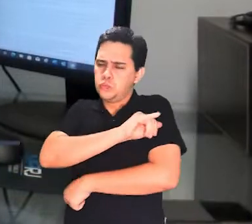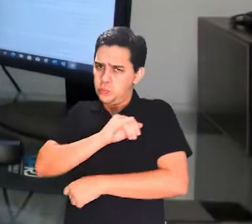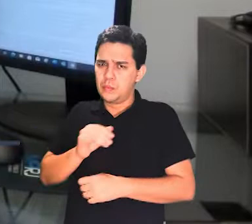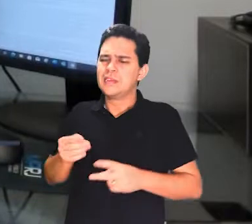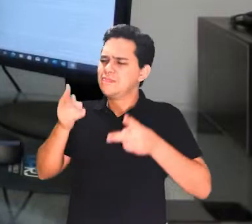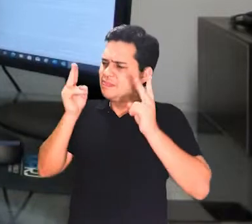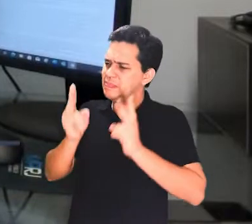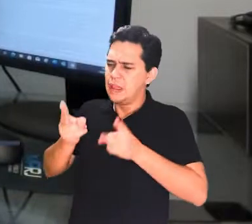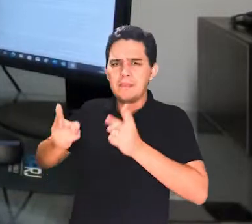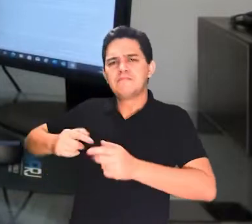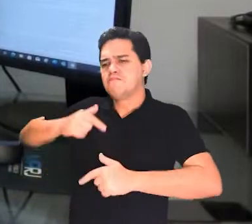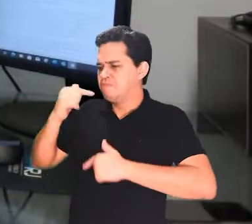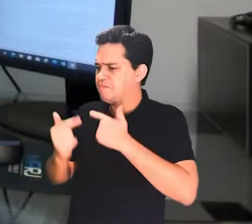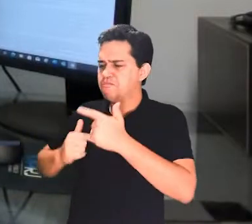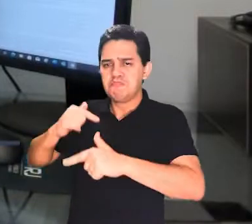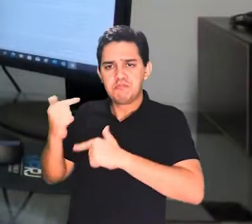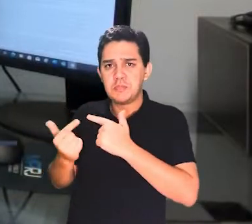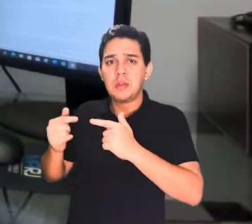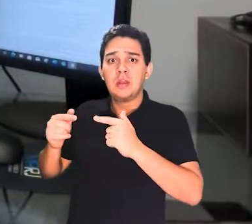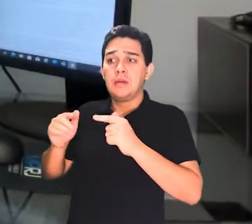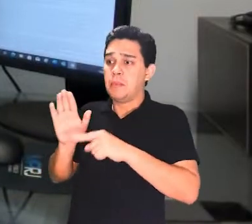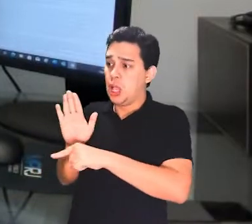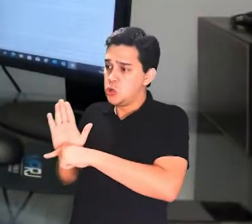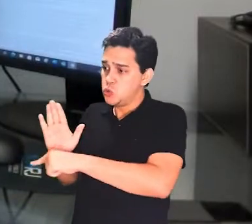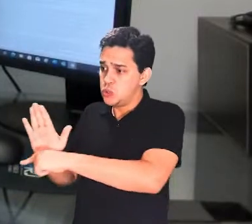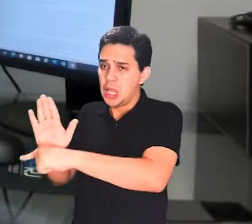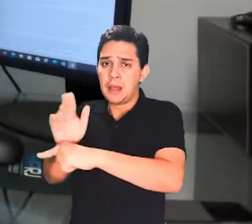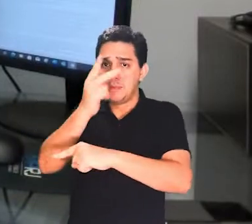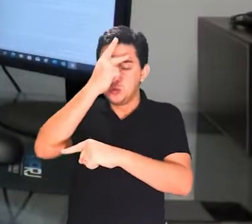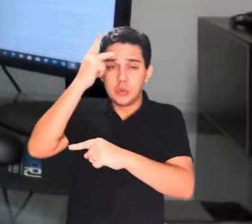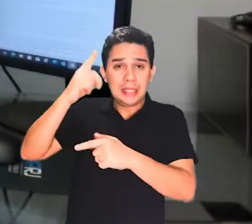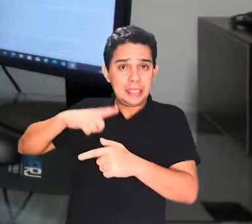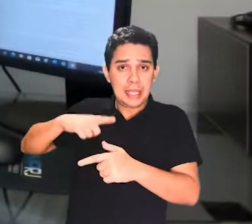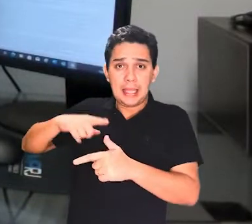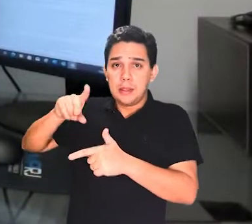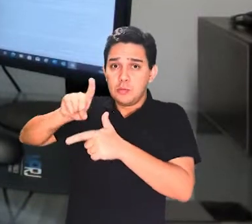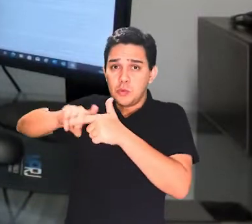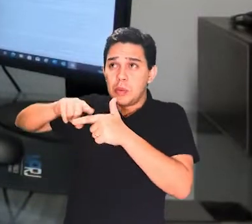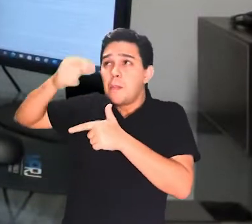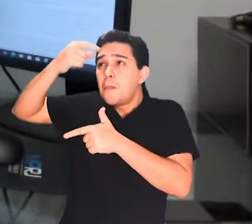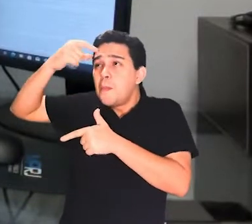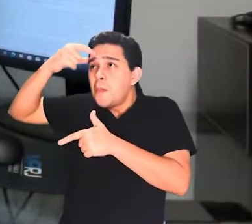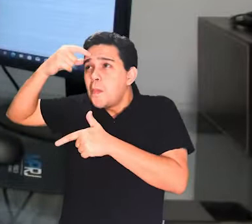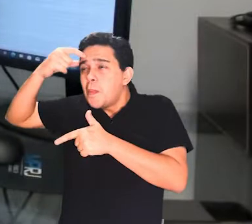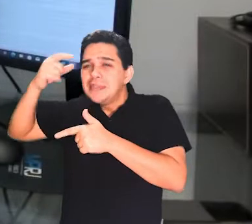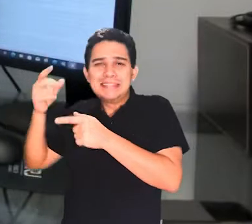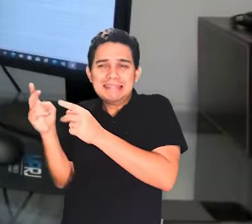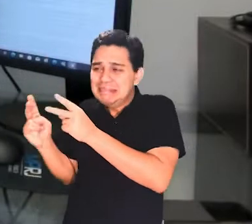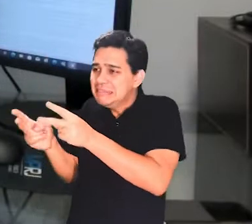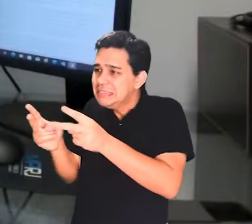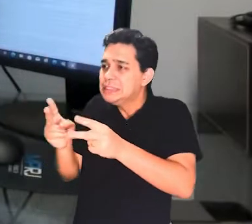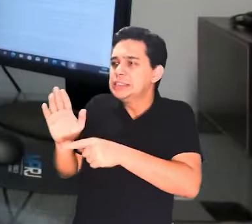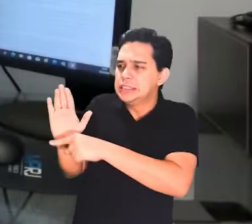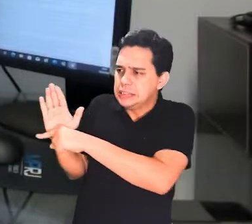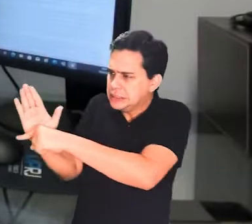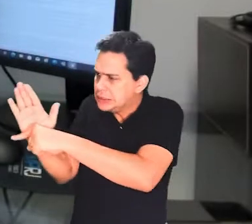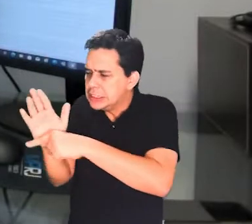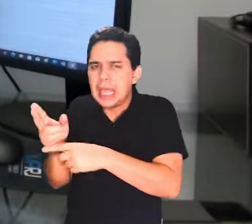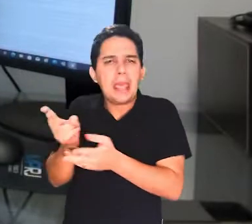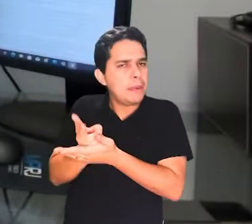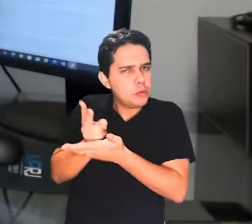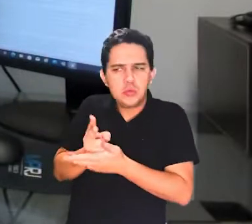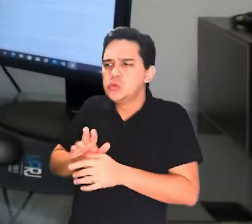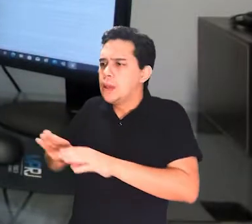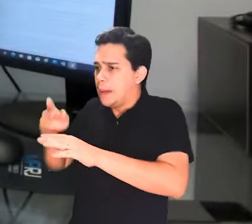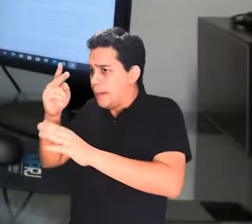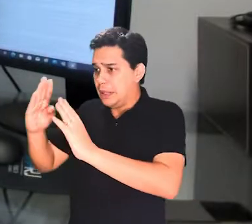já consolidada em relação ao processo de desinstitucionalização, mas a gente passou nos últimos 2 anos por um momento extremamente difícil na